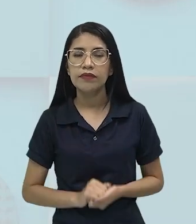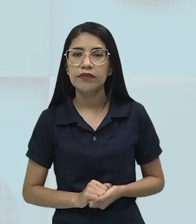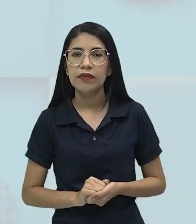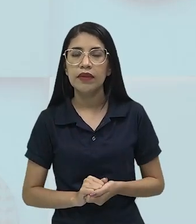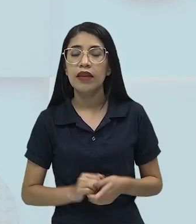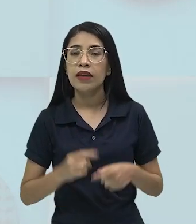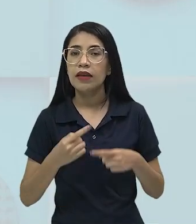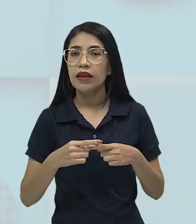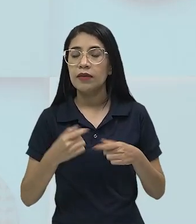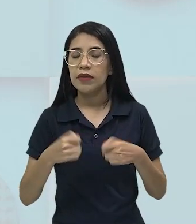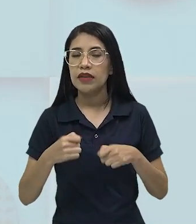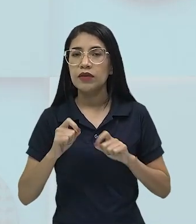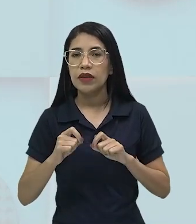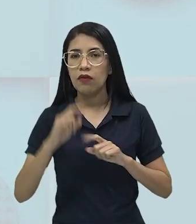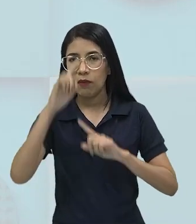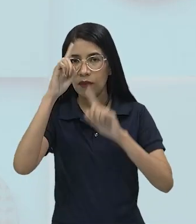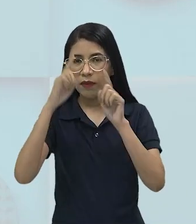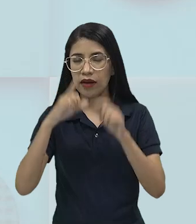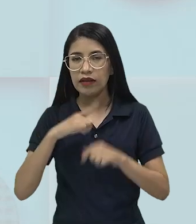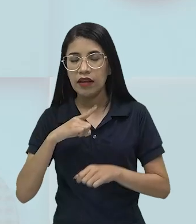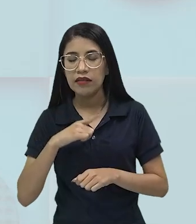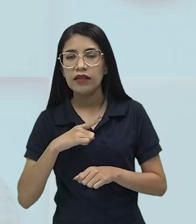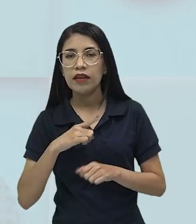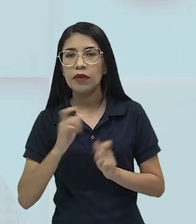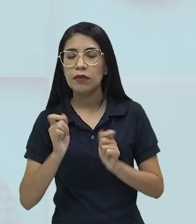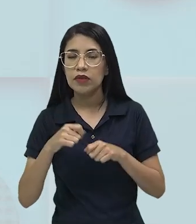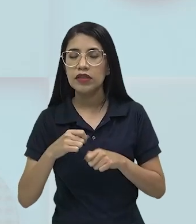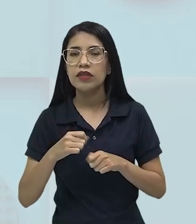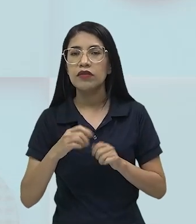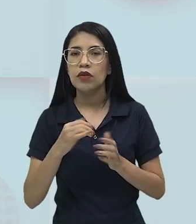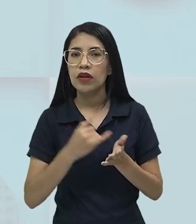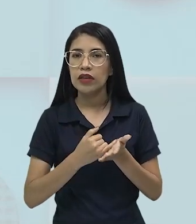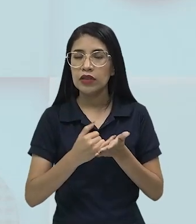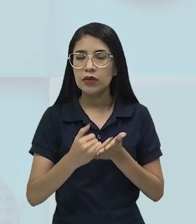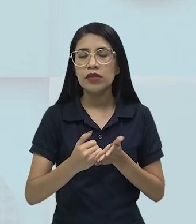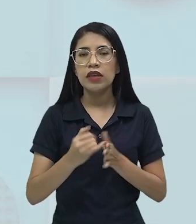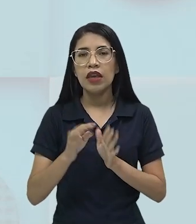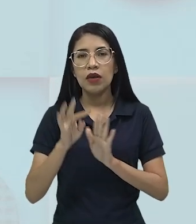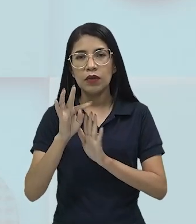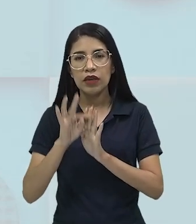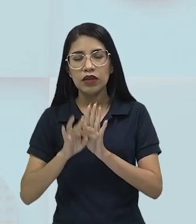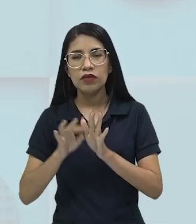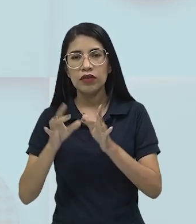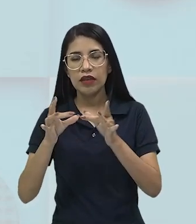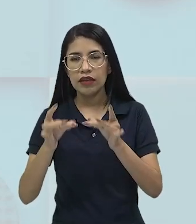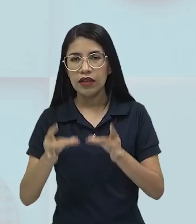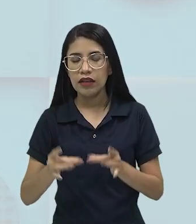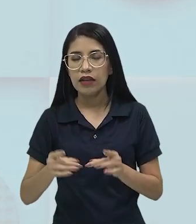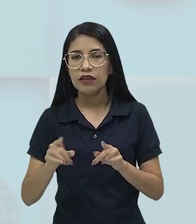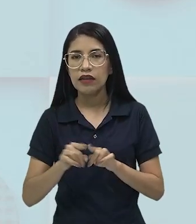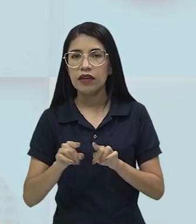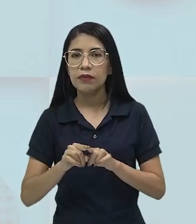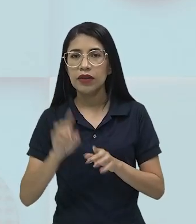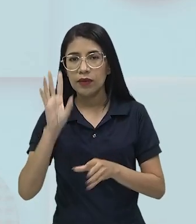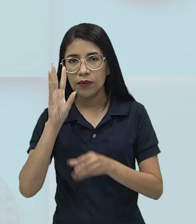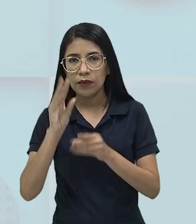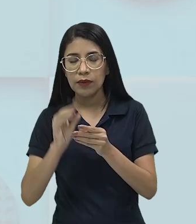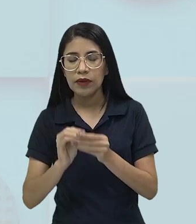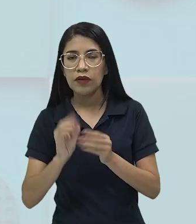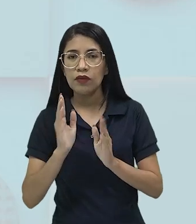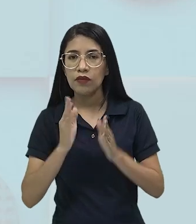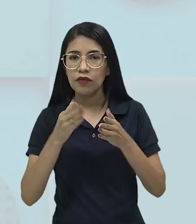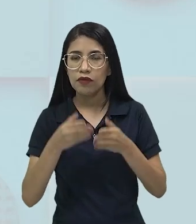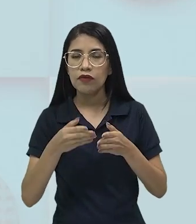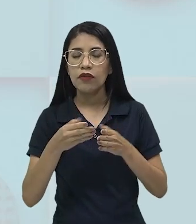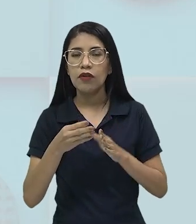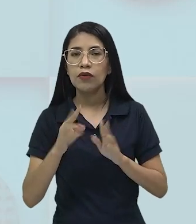porque você precisa partir de uma ideia, de uma introdução, desenvolver e concluir de forma adequada, sempre se atendo ao tema que